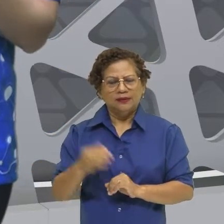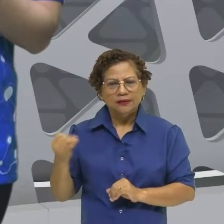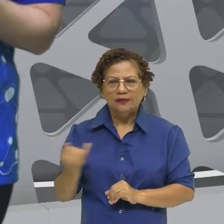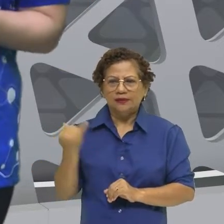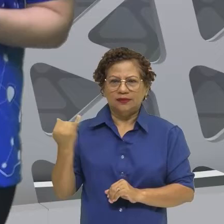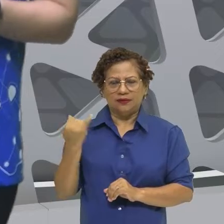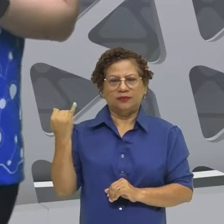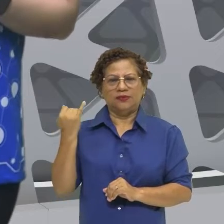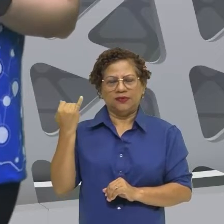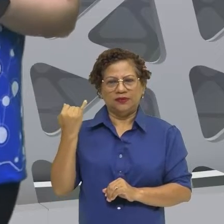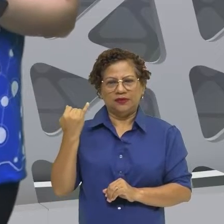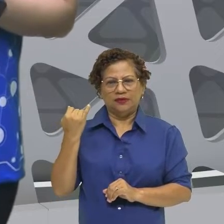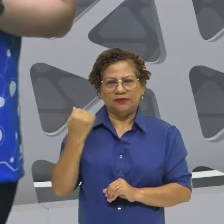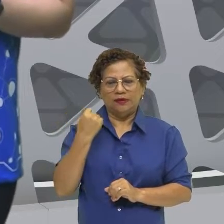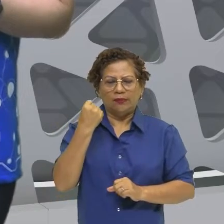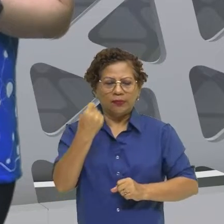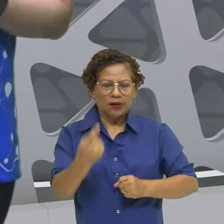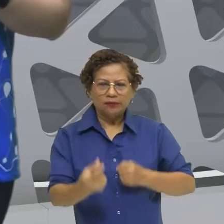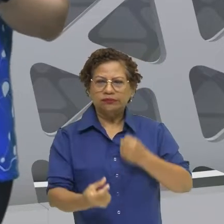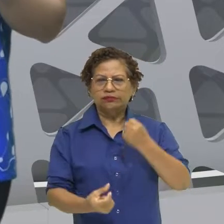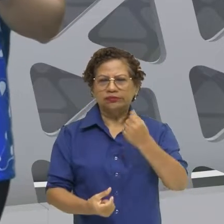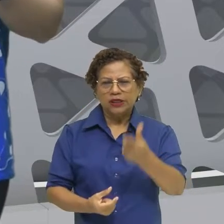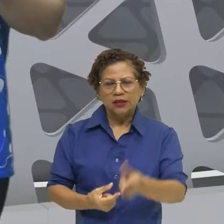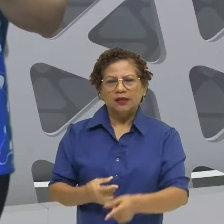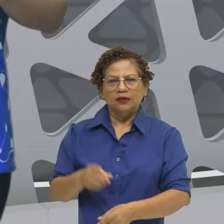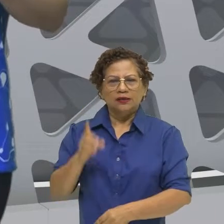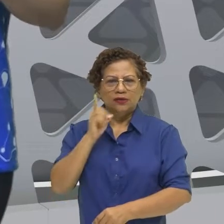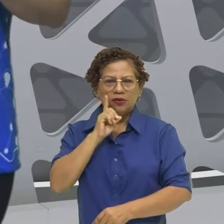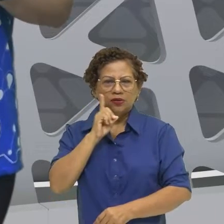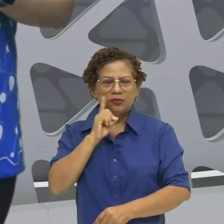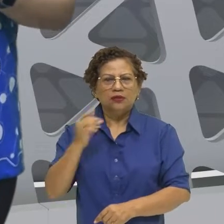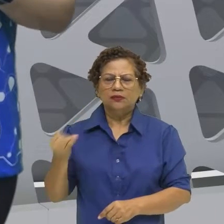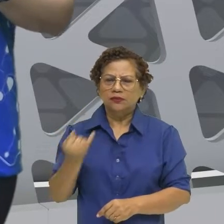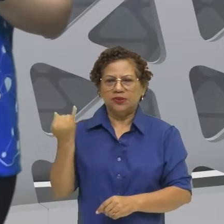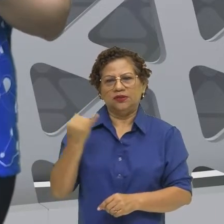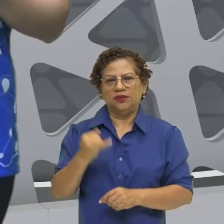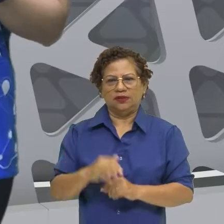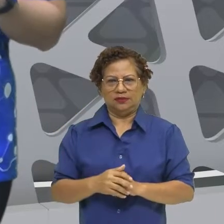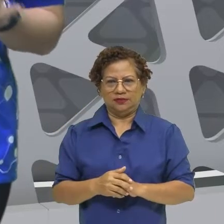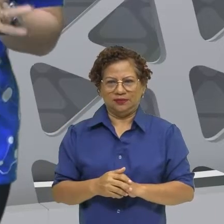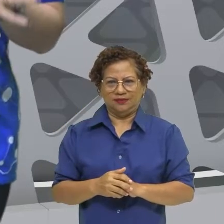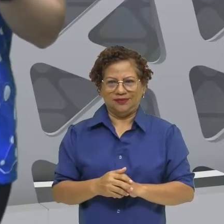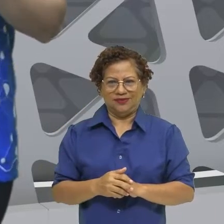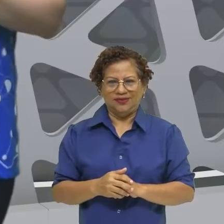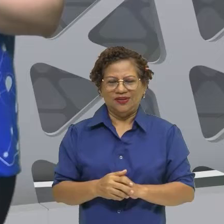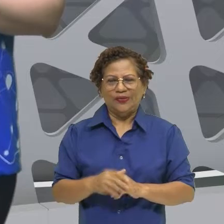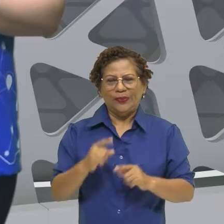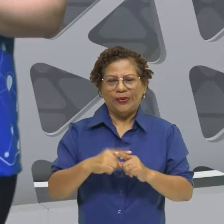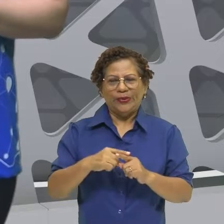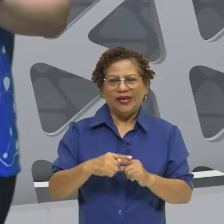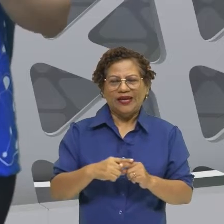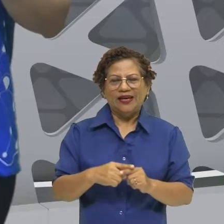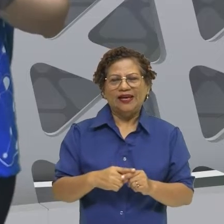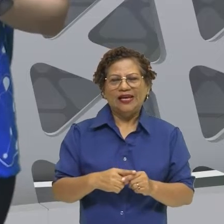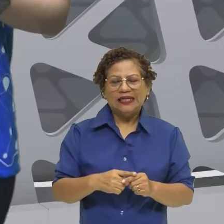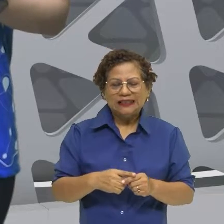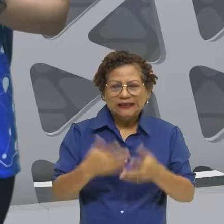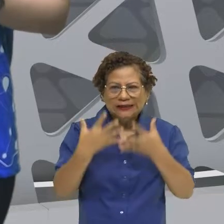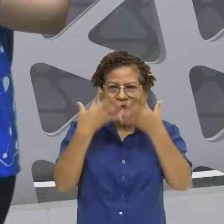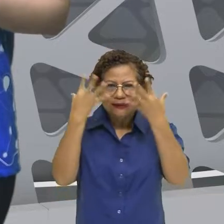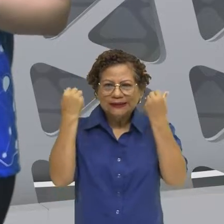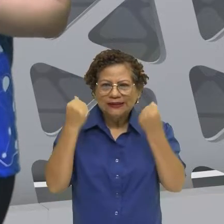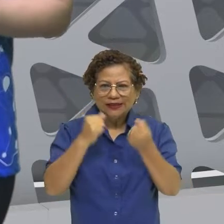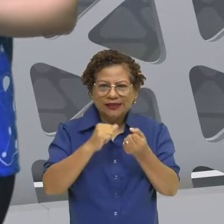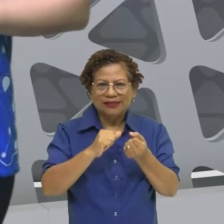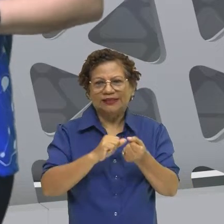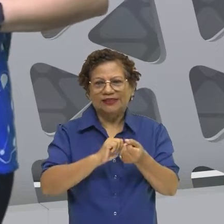Todo dia é um dia de cada vez. Então, a gente, às vezes, se descuida um pouquinho aqui, deixa de lavar as mãos. Então, a gente não pode